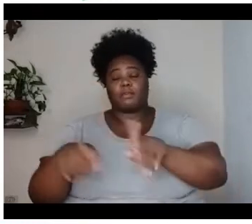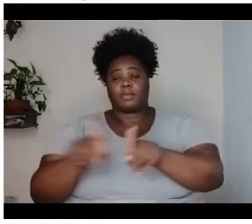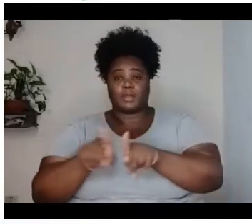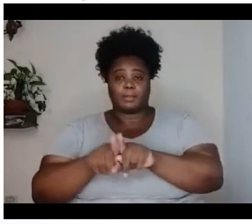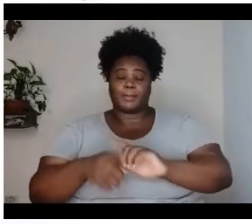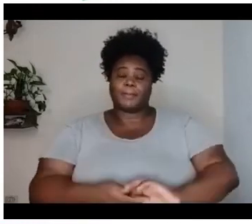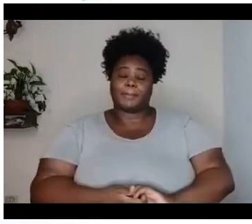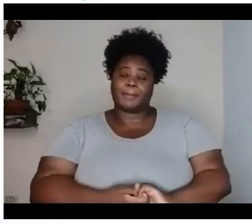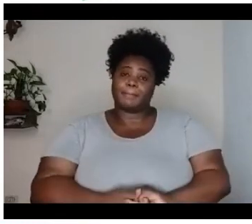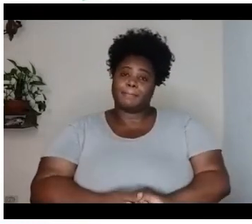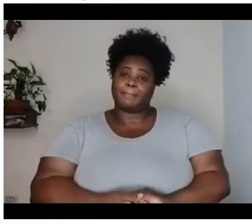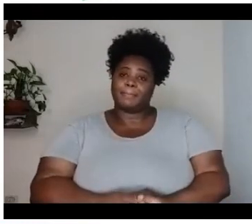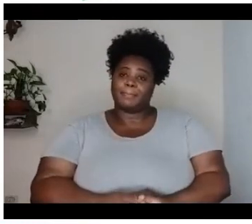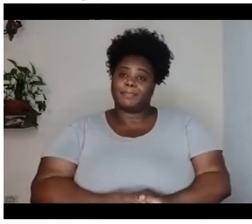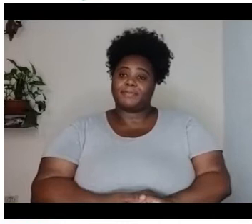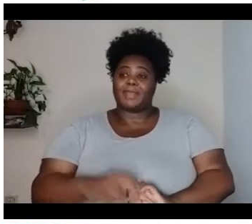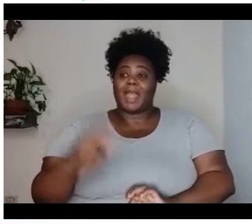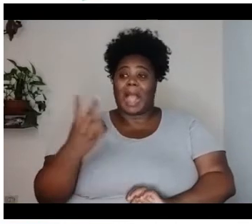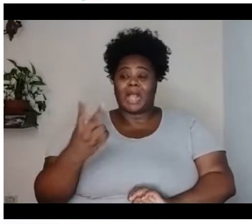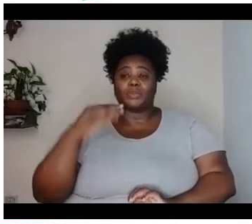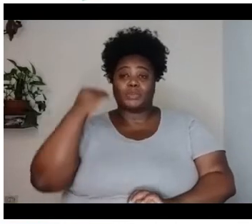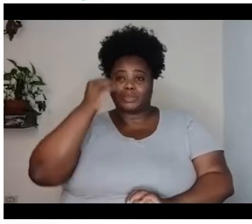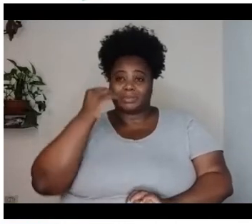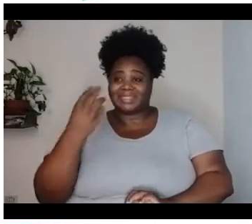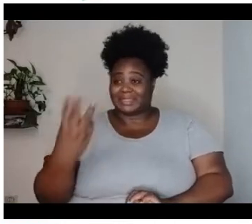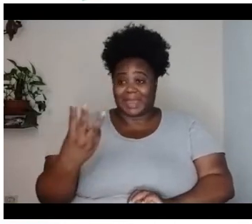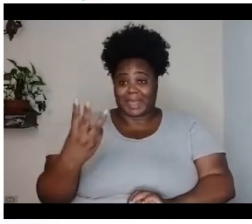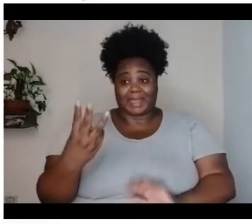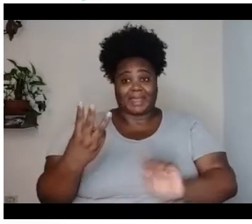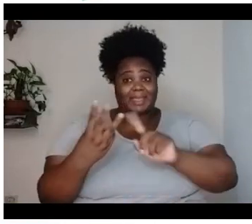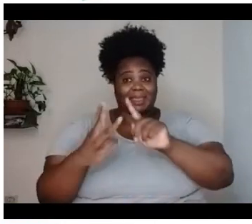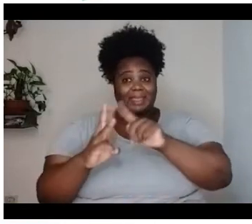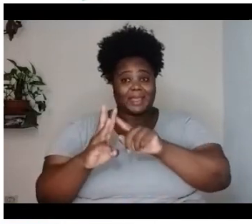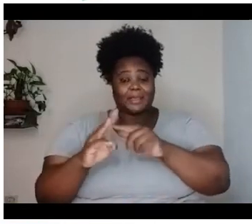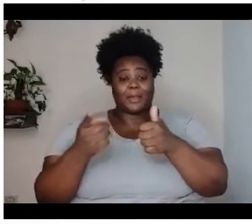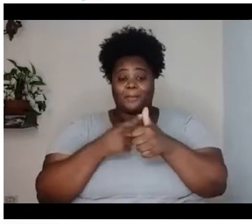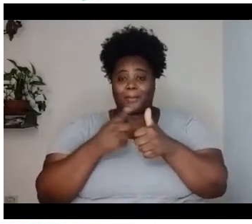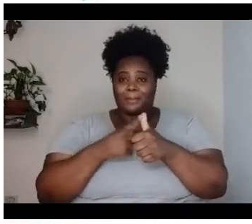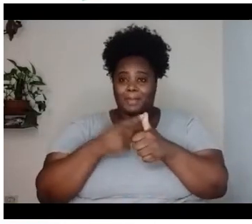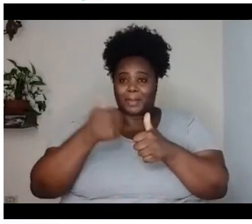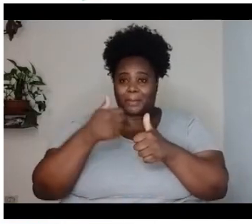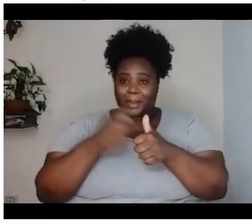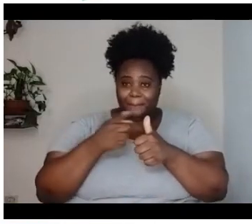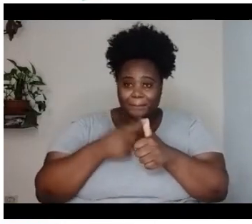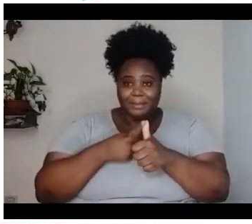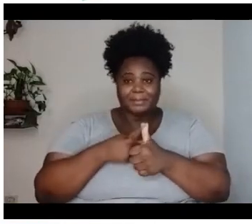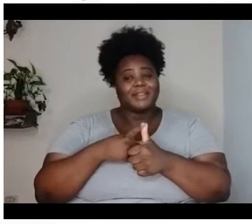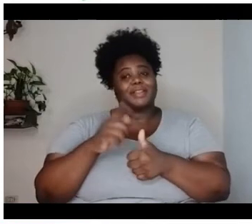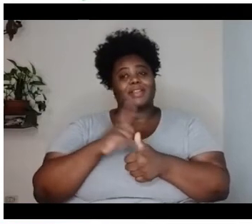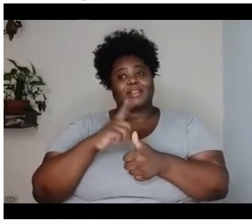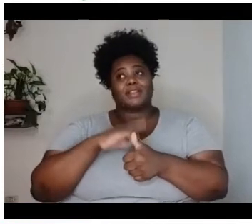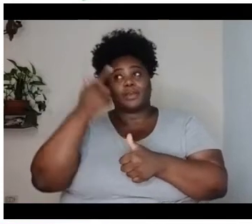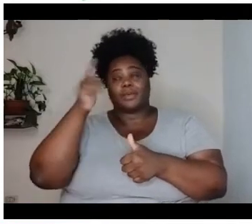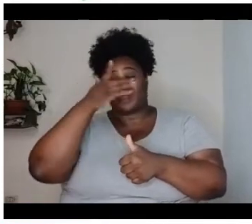Olha, essas duas experiências, três, né? Primeiro eu fiz... A primeira performance que tinha outras pessoas